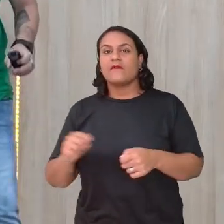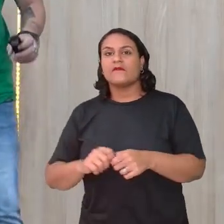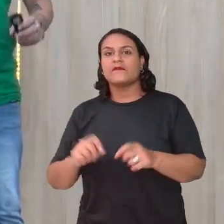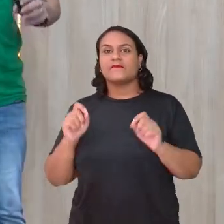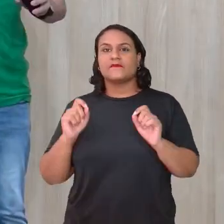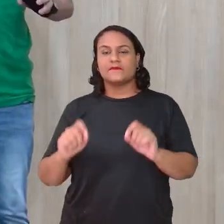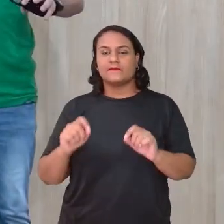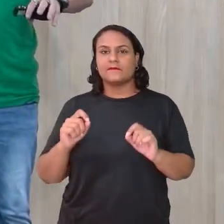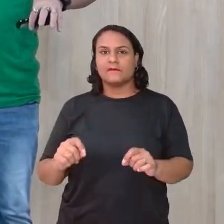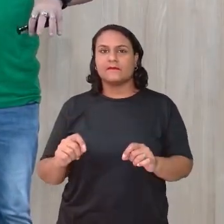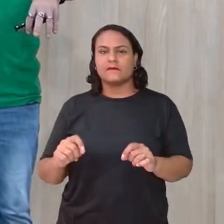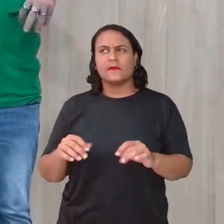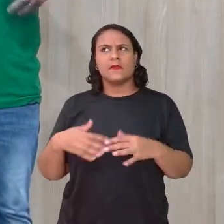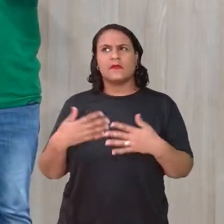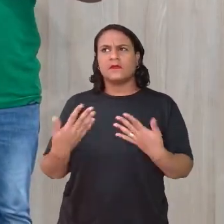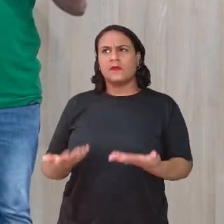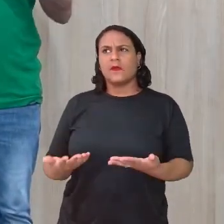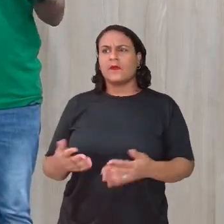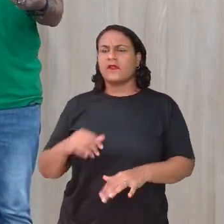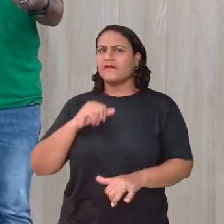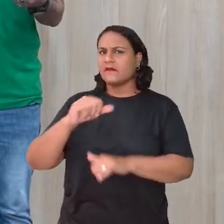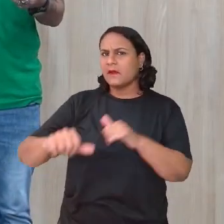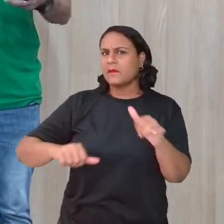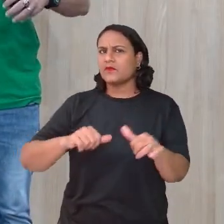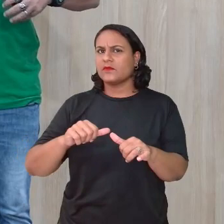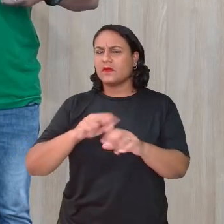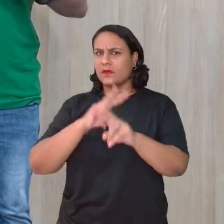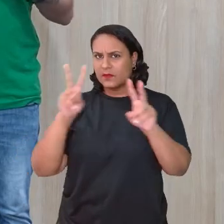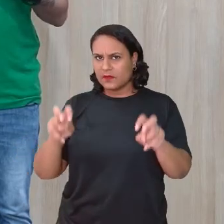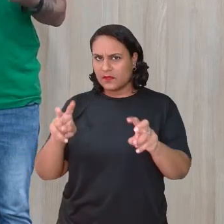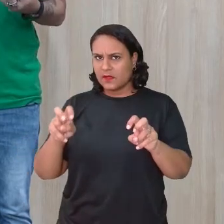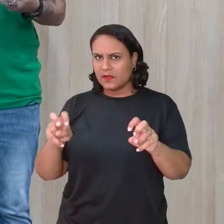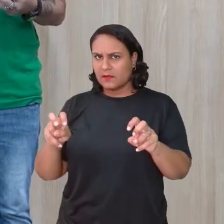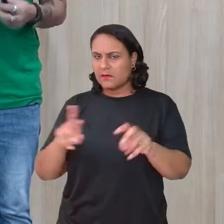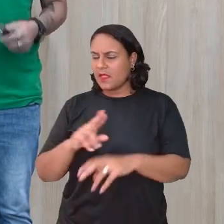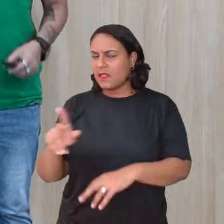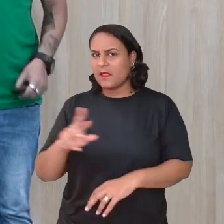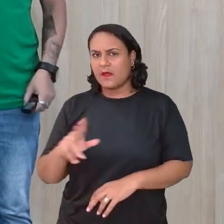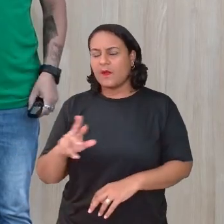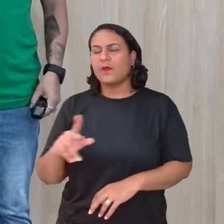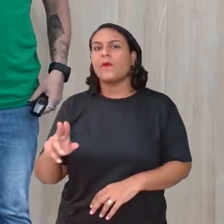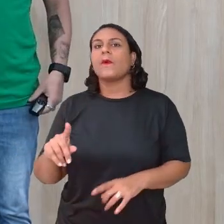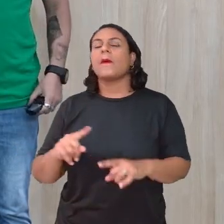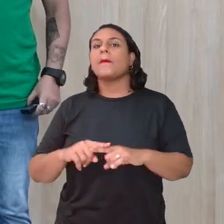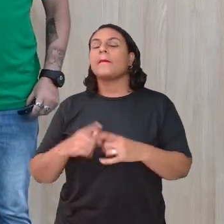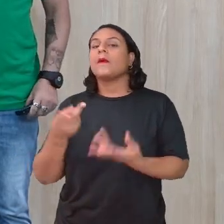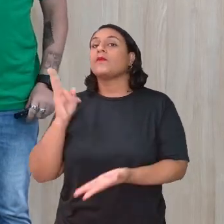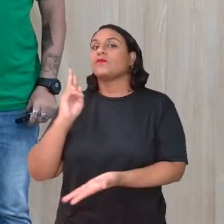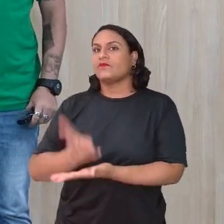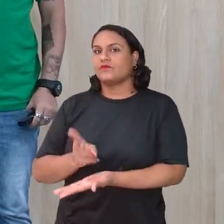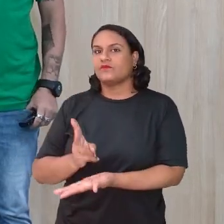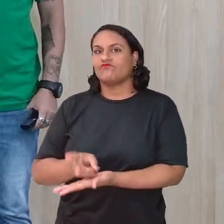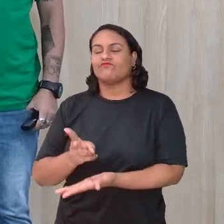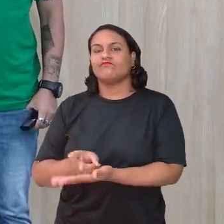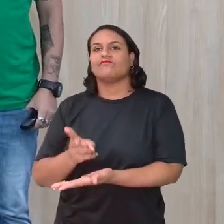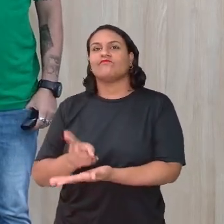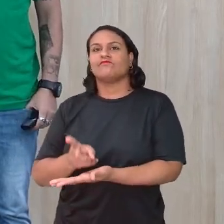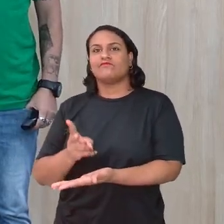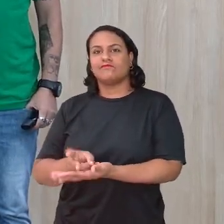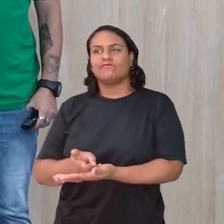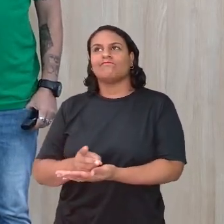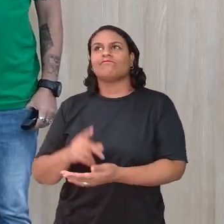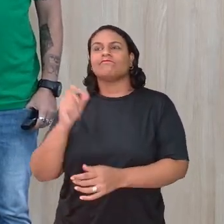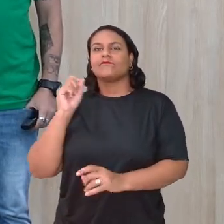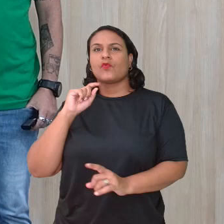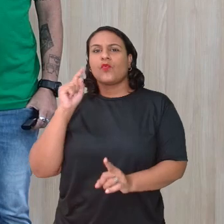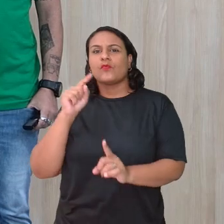a gente vai, não que a gente vá mudar de tema, não mudar de assunto, mas a gente ainda vai continuar trabalhando com a ideia